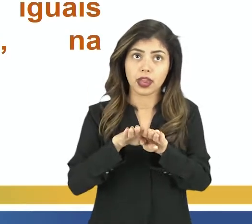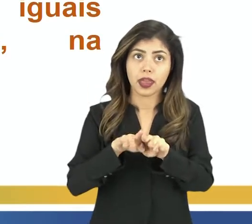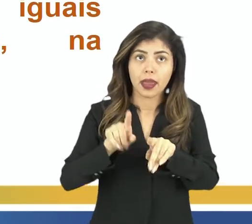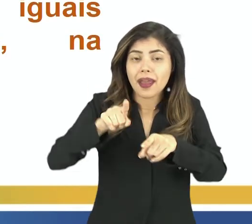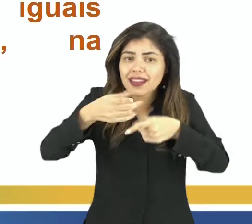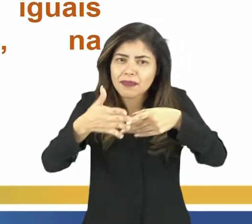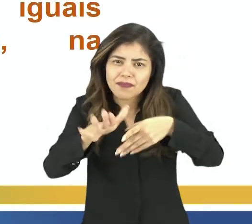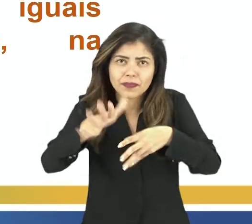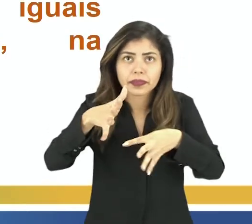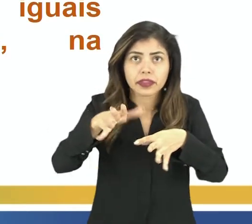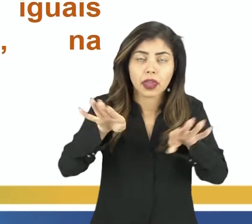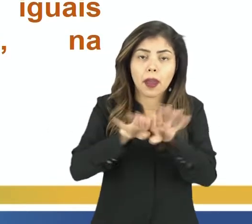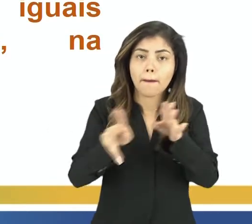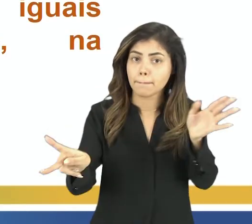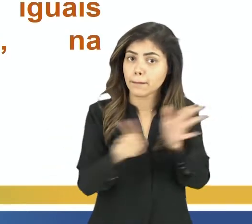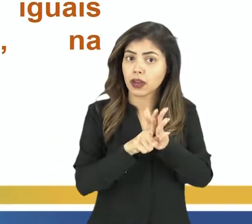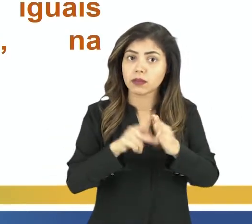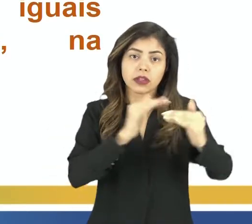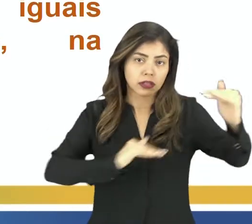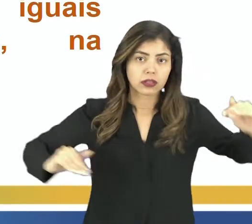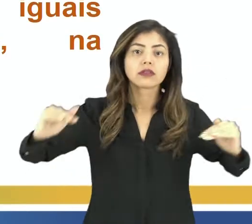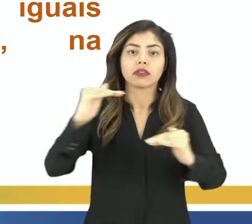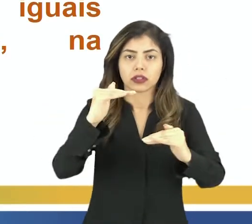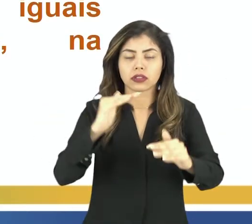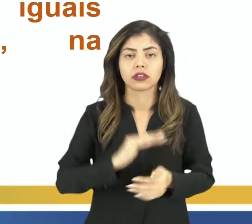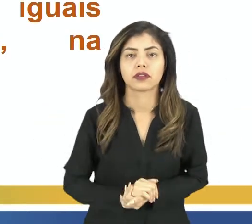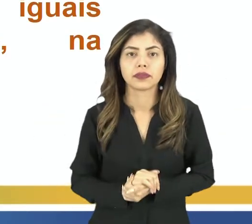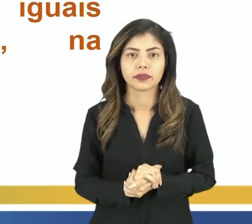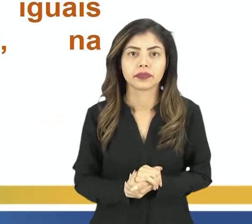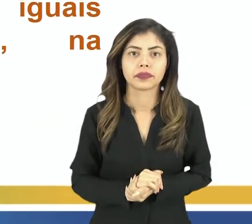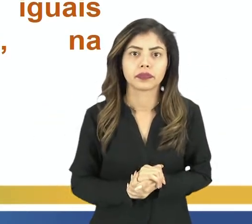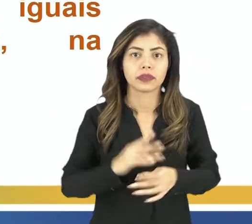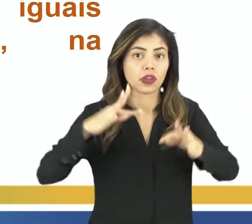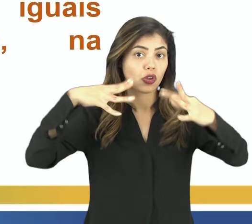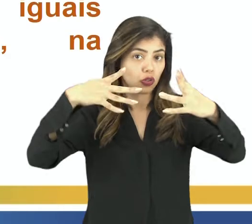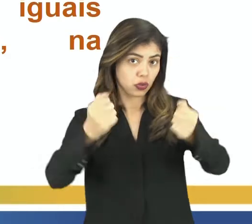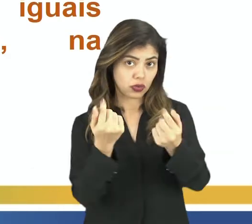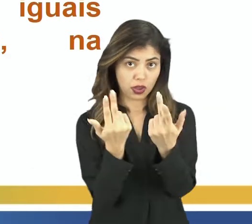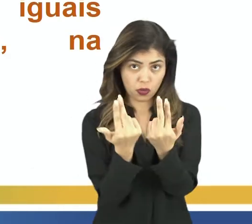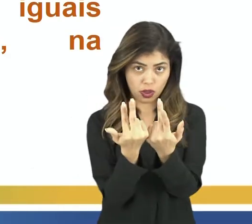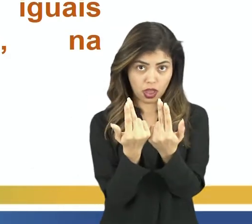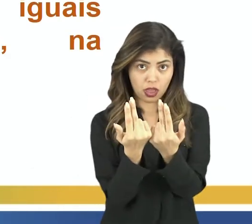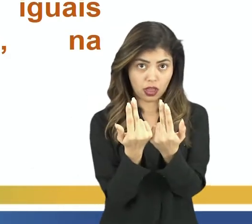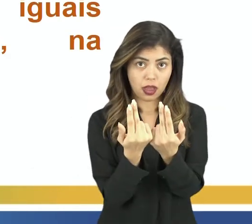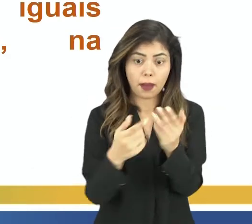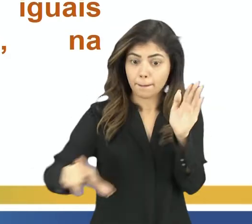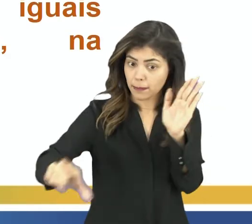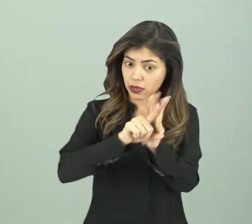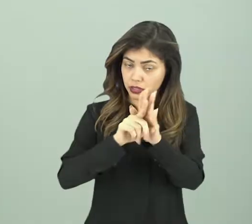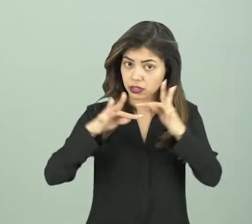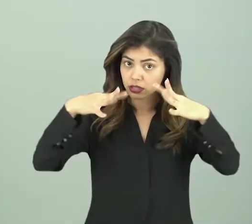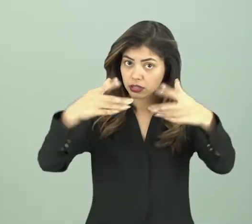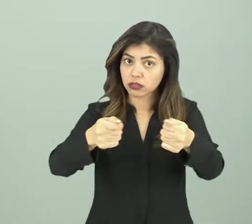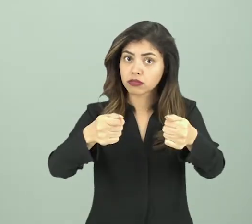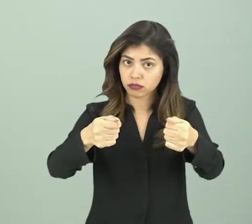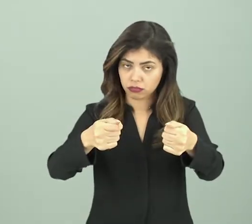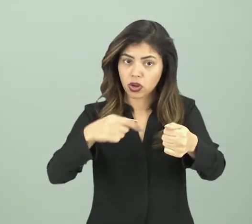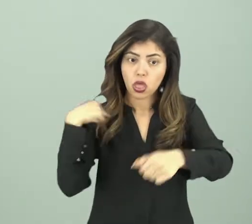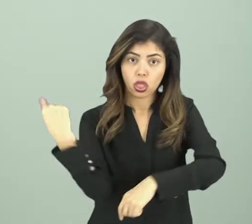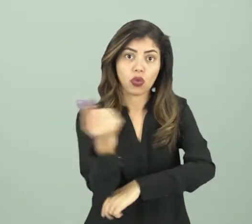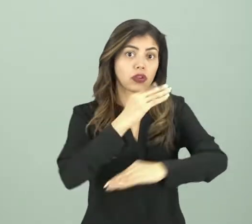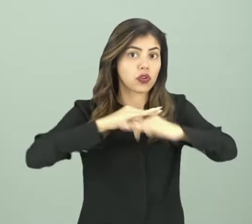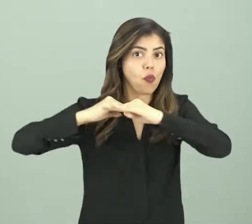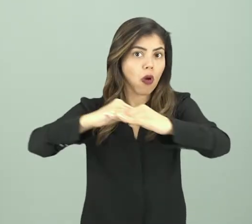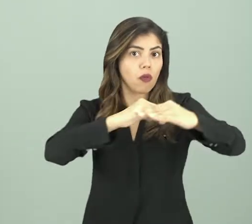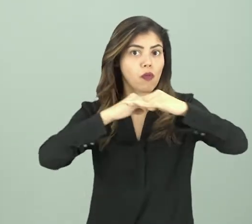exata medida de suas desigualdades. Então, todos são iguais perante a lei. Até aí tudo bem, nós